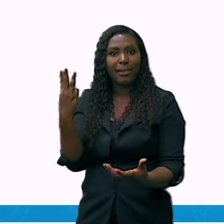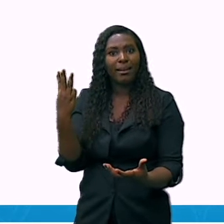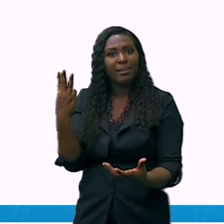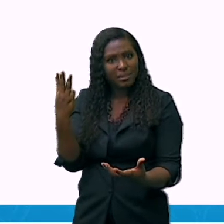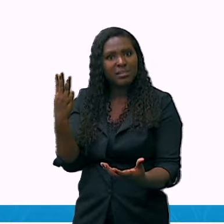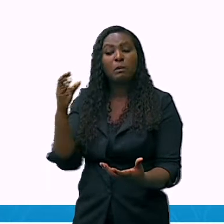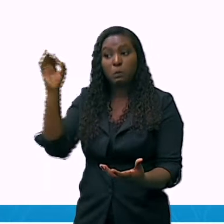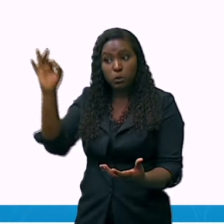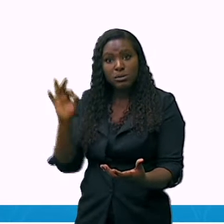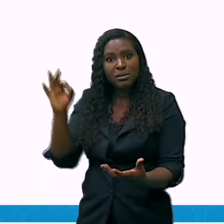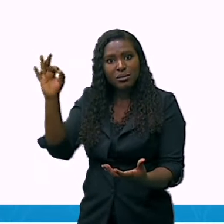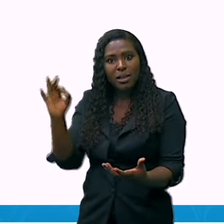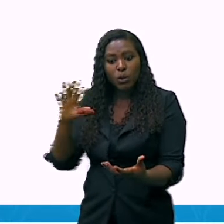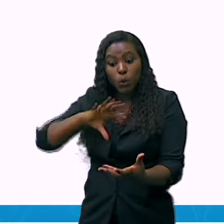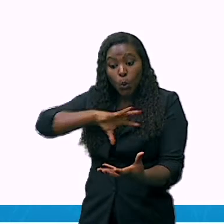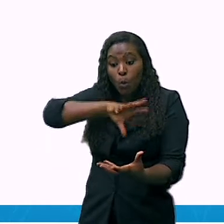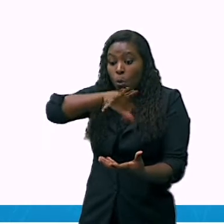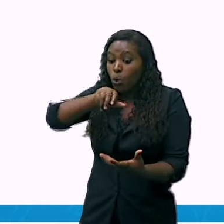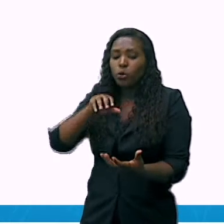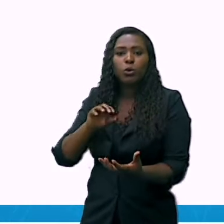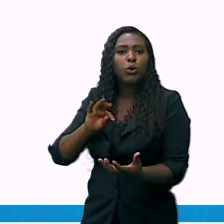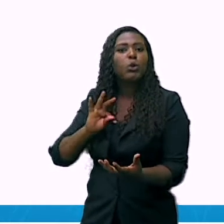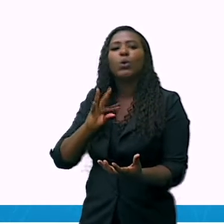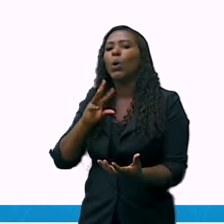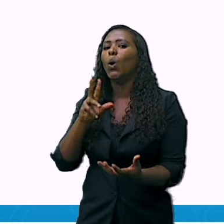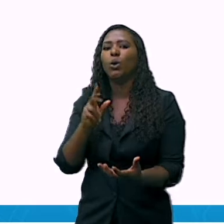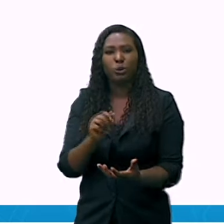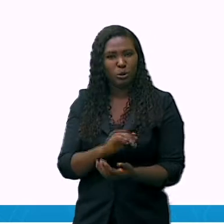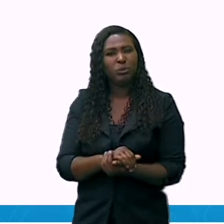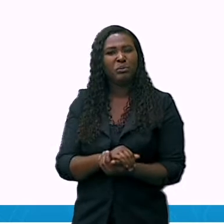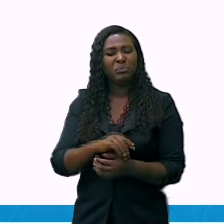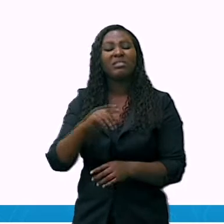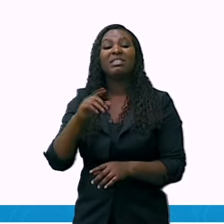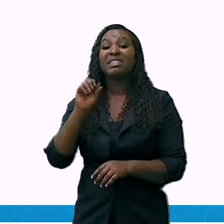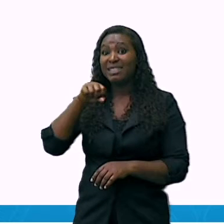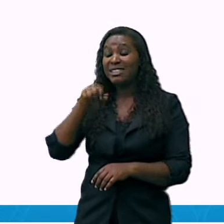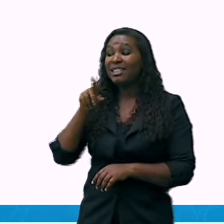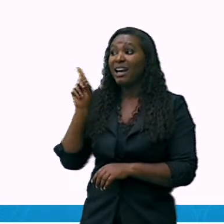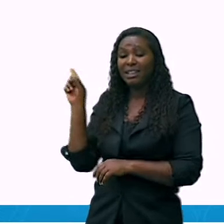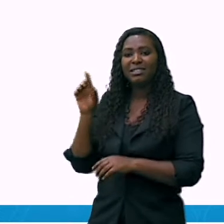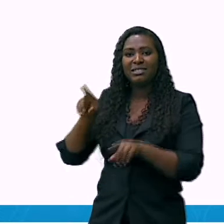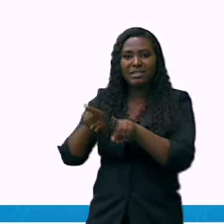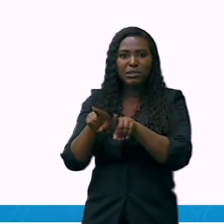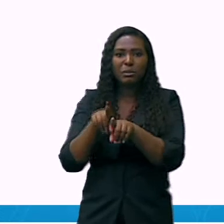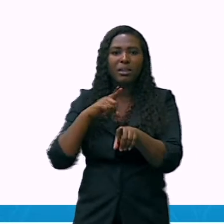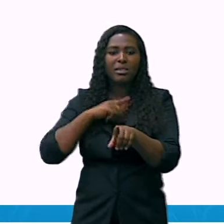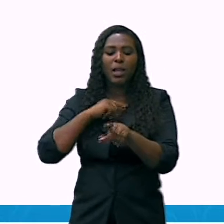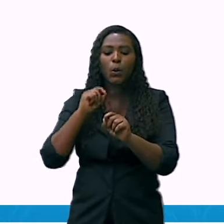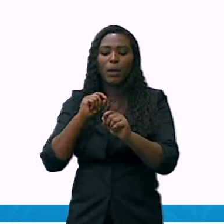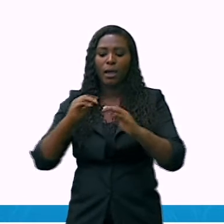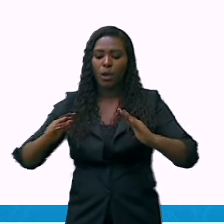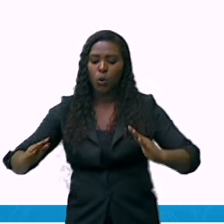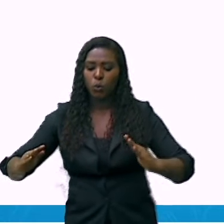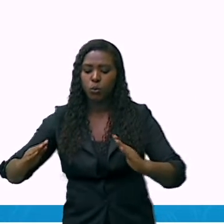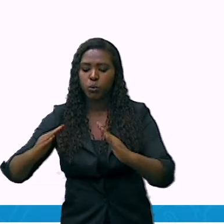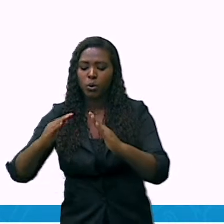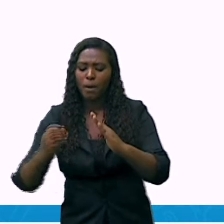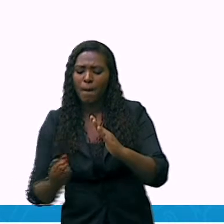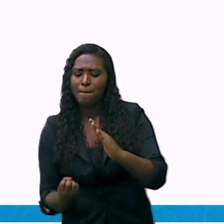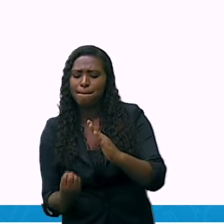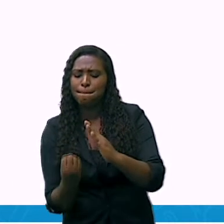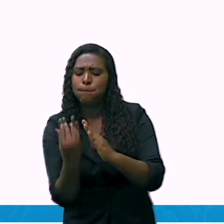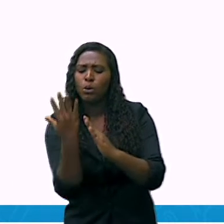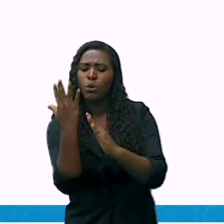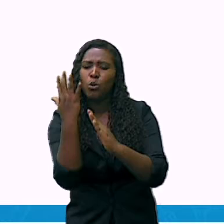muitos vulcões no interior de suas águas. É nessa região que localiza-se a Fossa das Marianas,